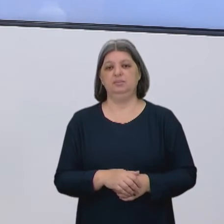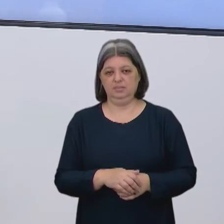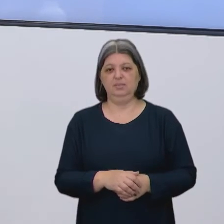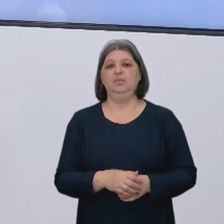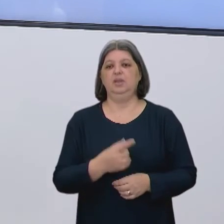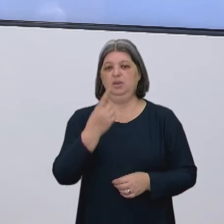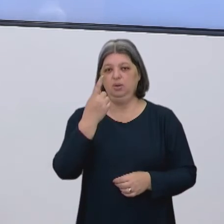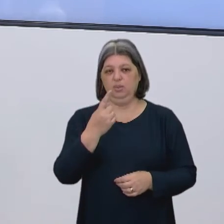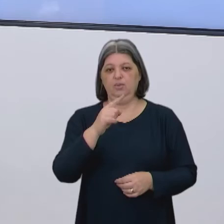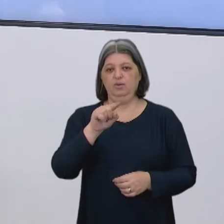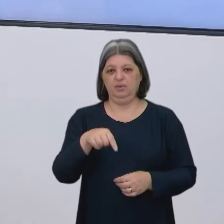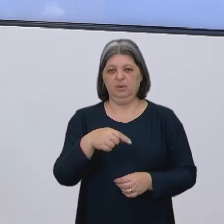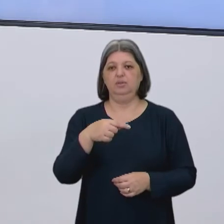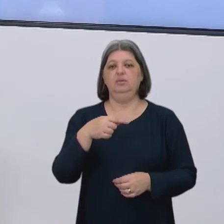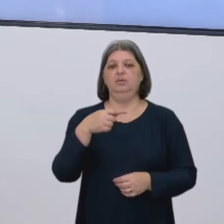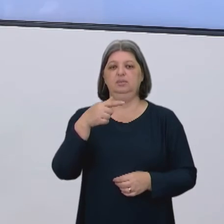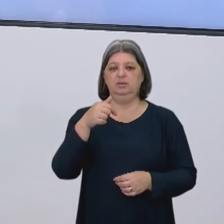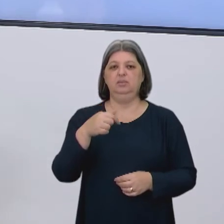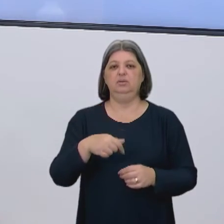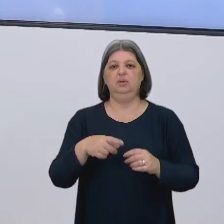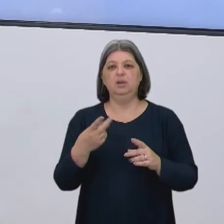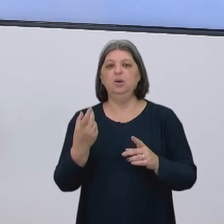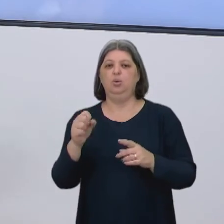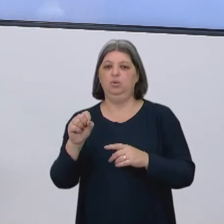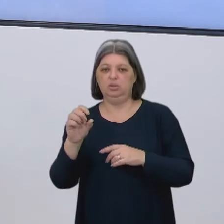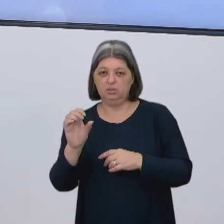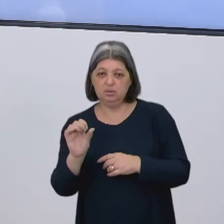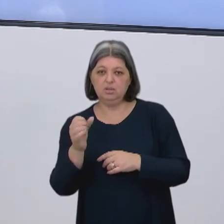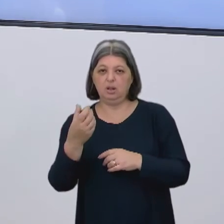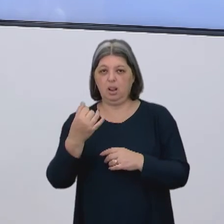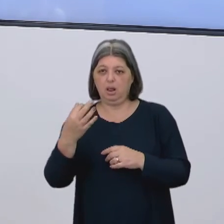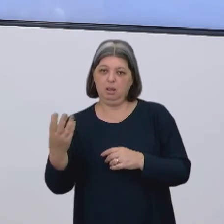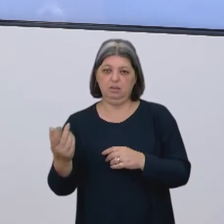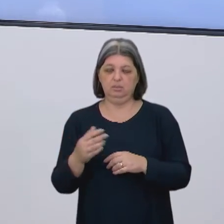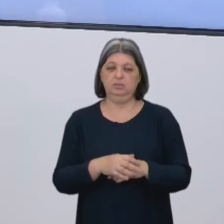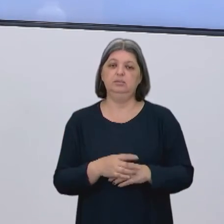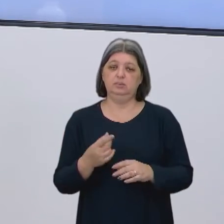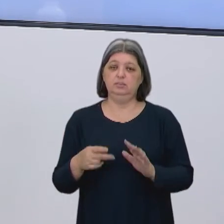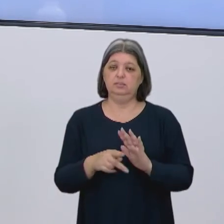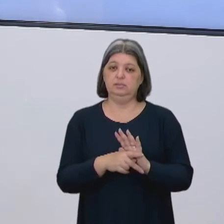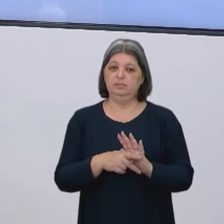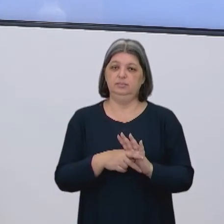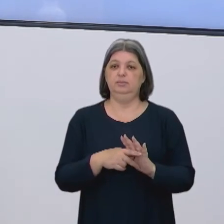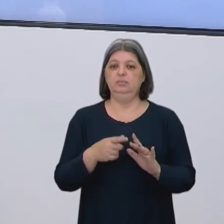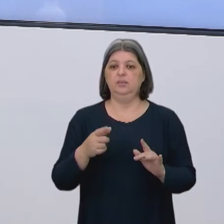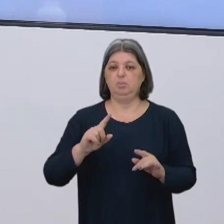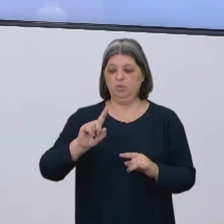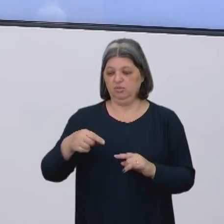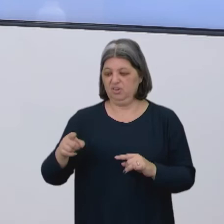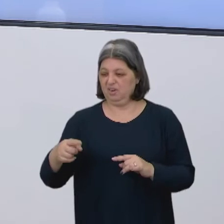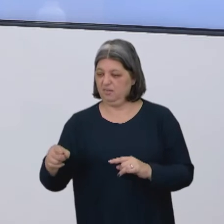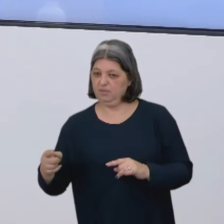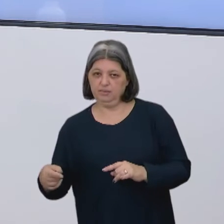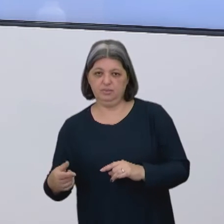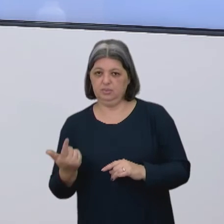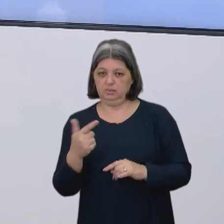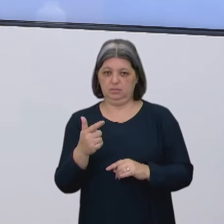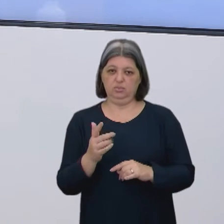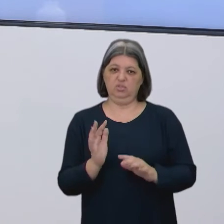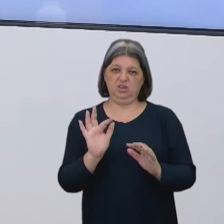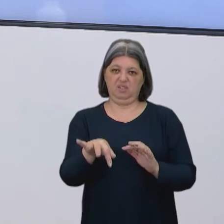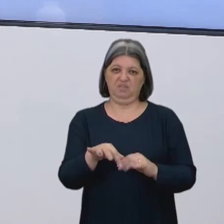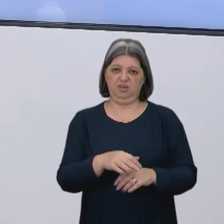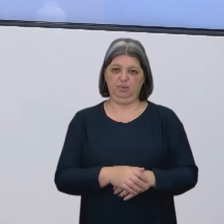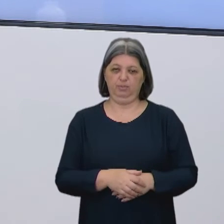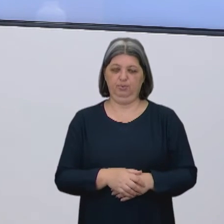1,73, 173, 20, 50, 80, 76. É um número com vírgula que não tem fim. Vou até anotar pra vocês aqui, ó.